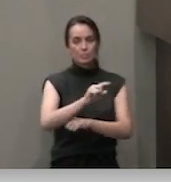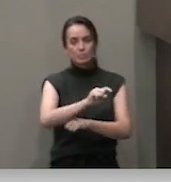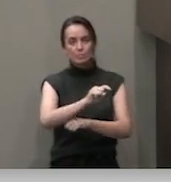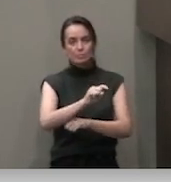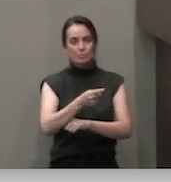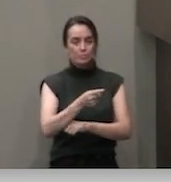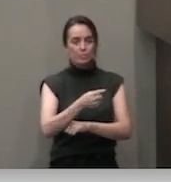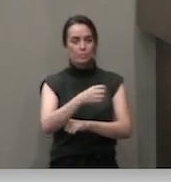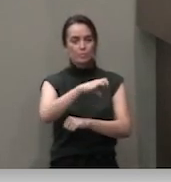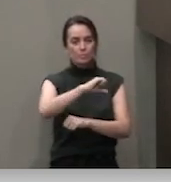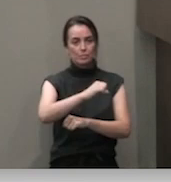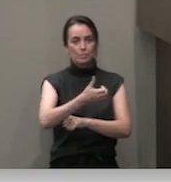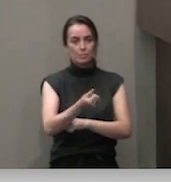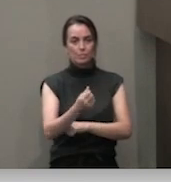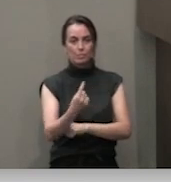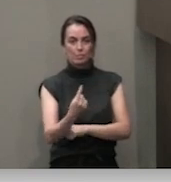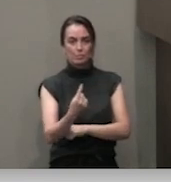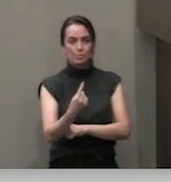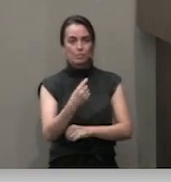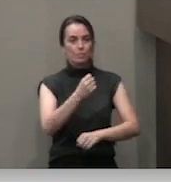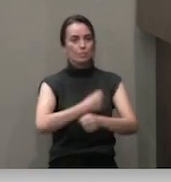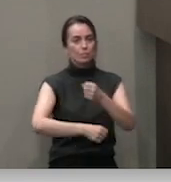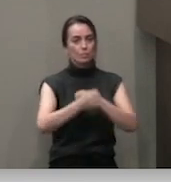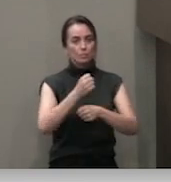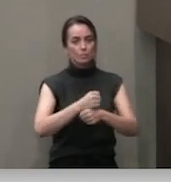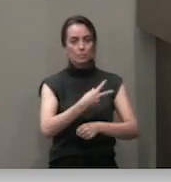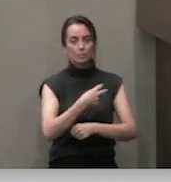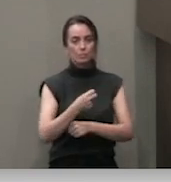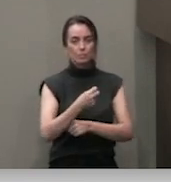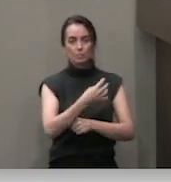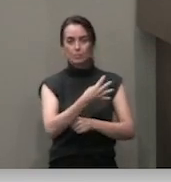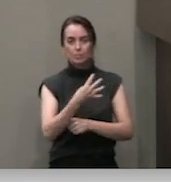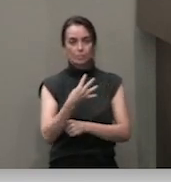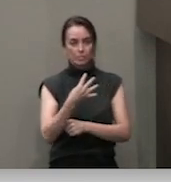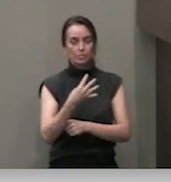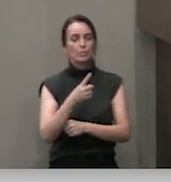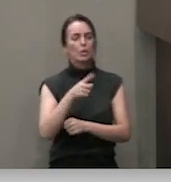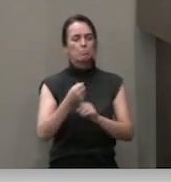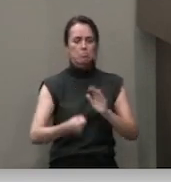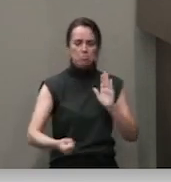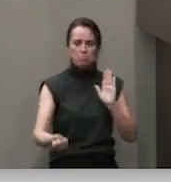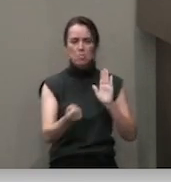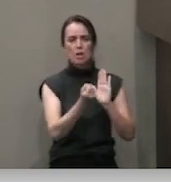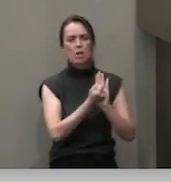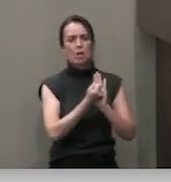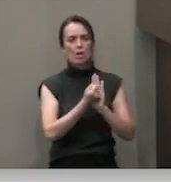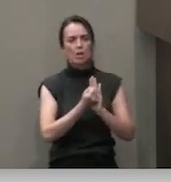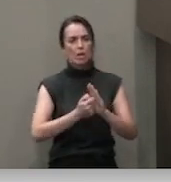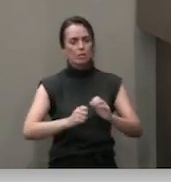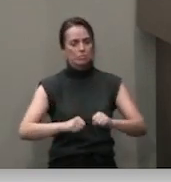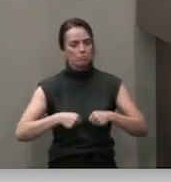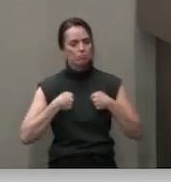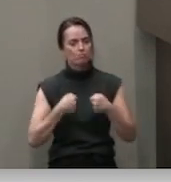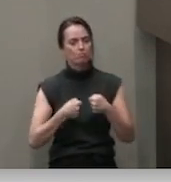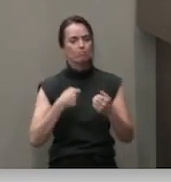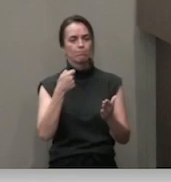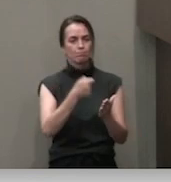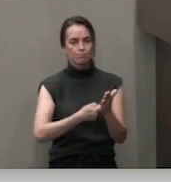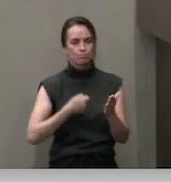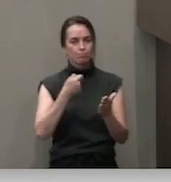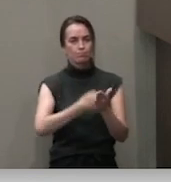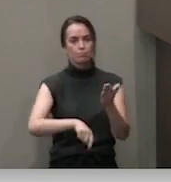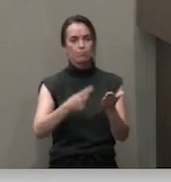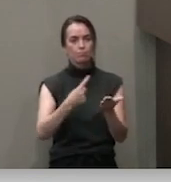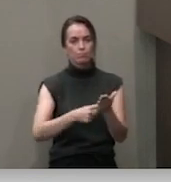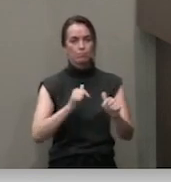42.96 de 2004 é marcada por dedicação compromisso e trabalho em favor